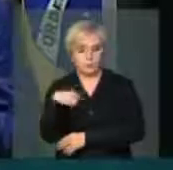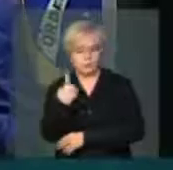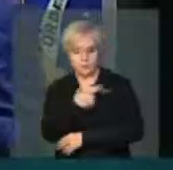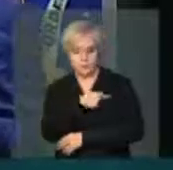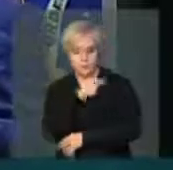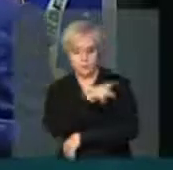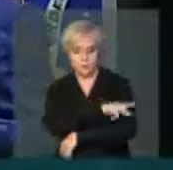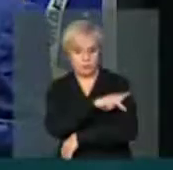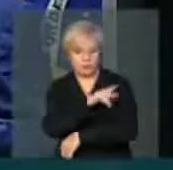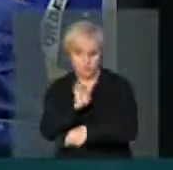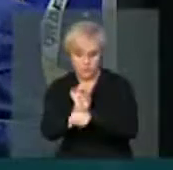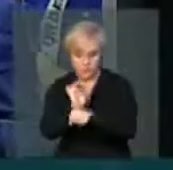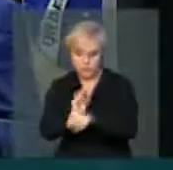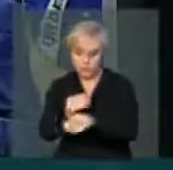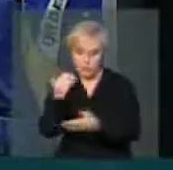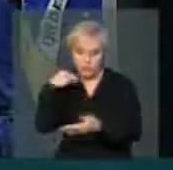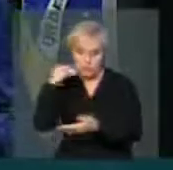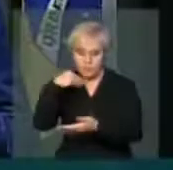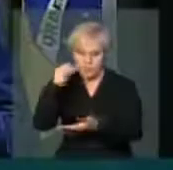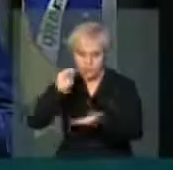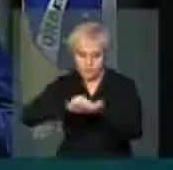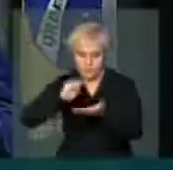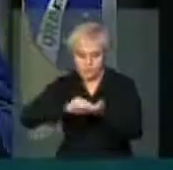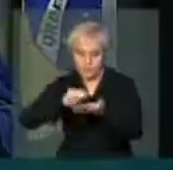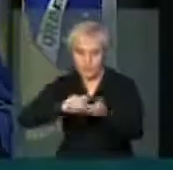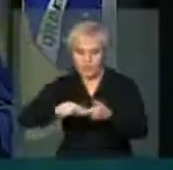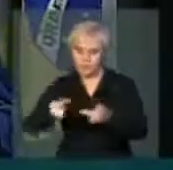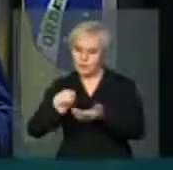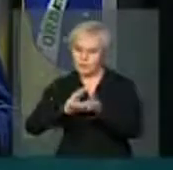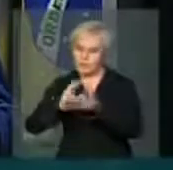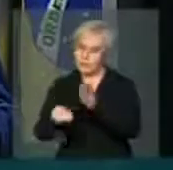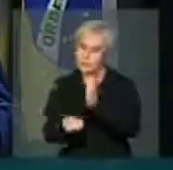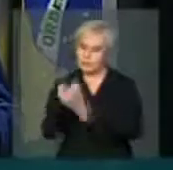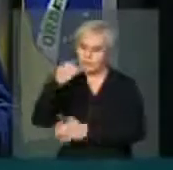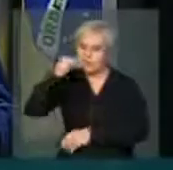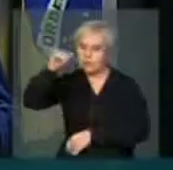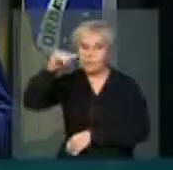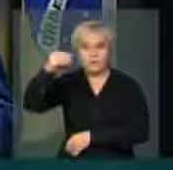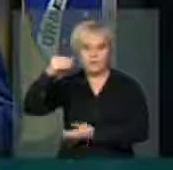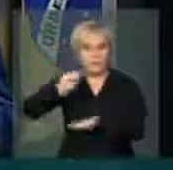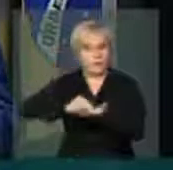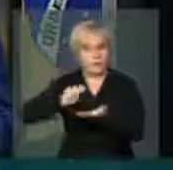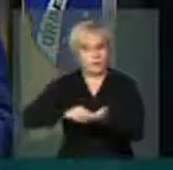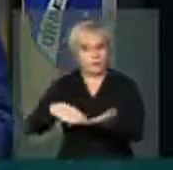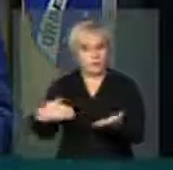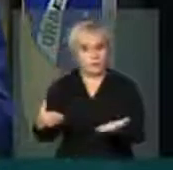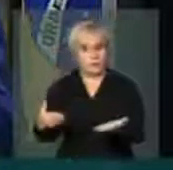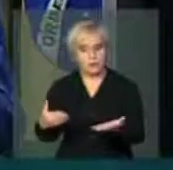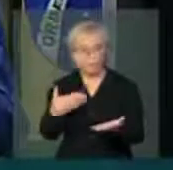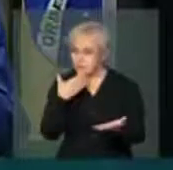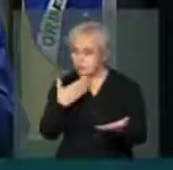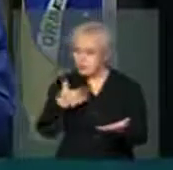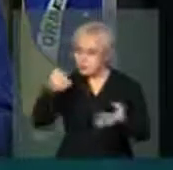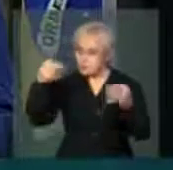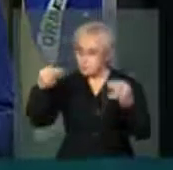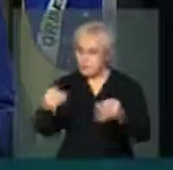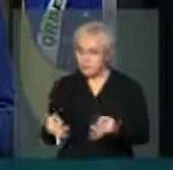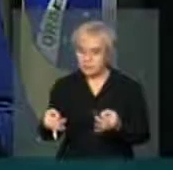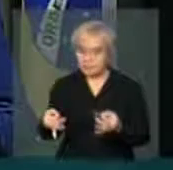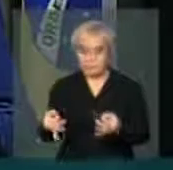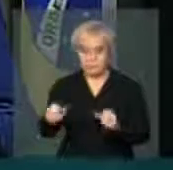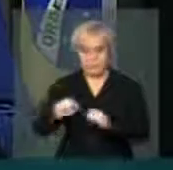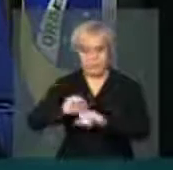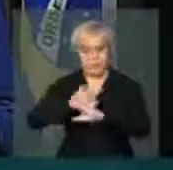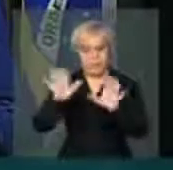urgentes no que se diz respeito à geração de energia. Seria muito mais justo, seria muito mais